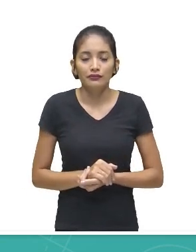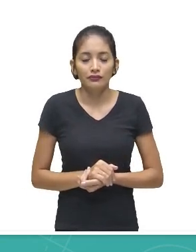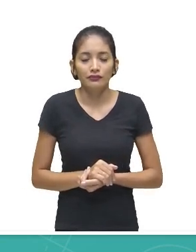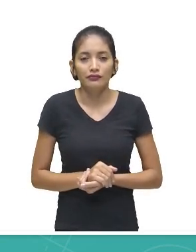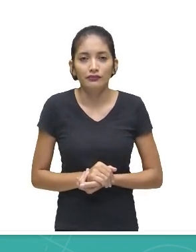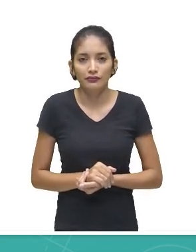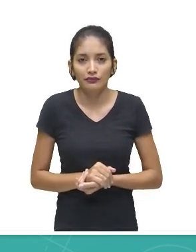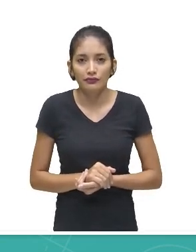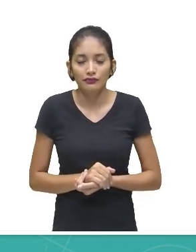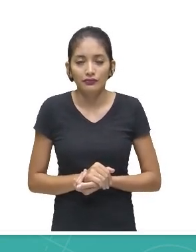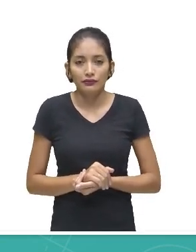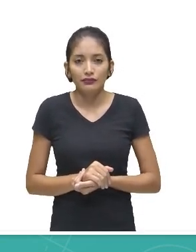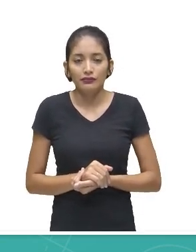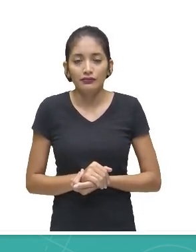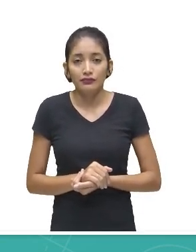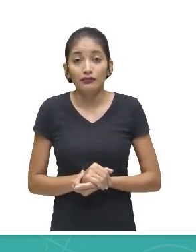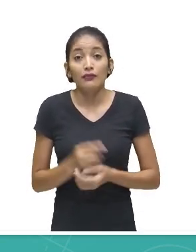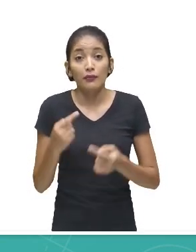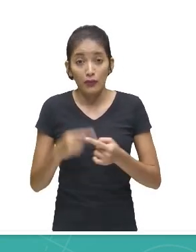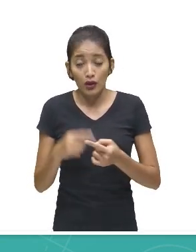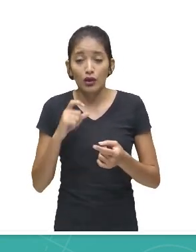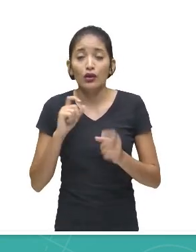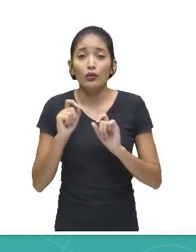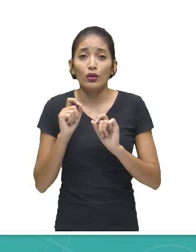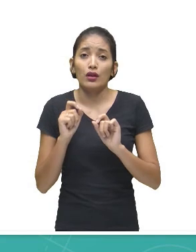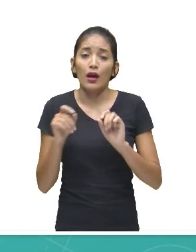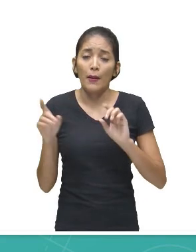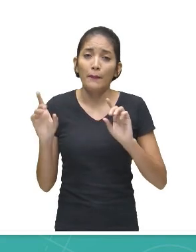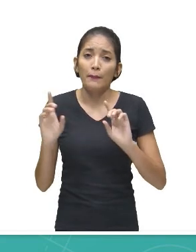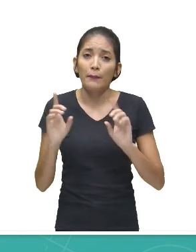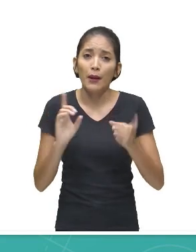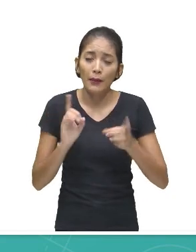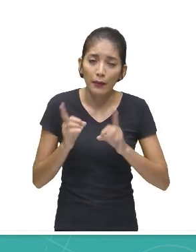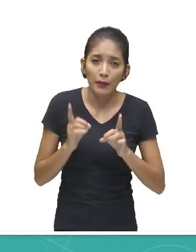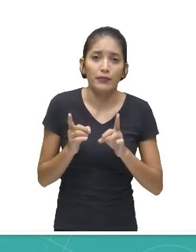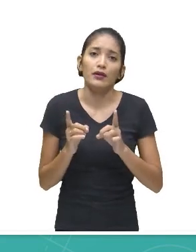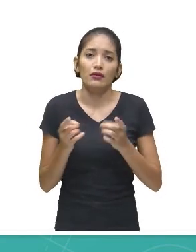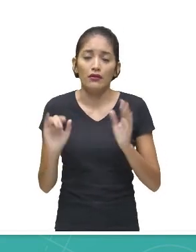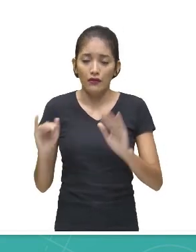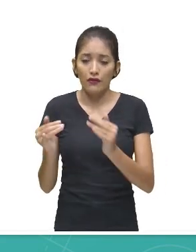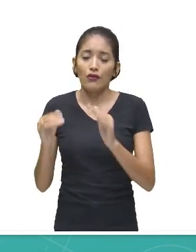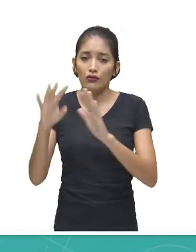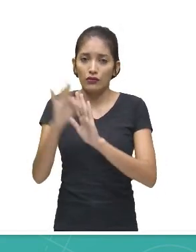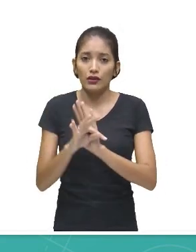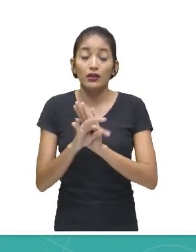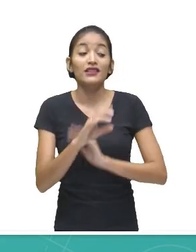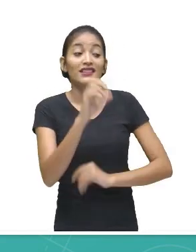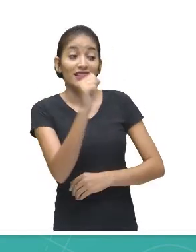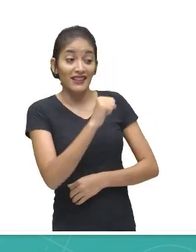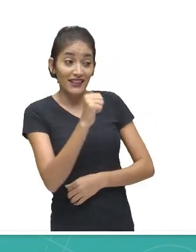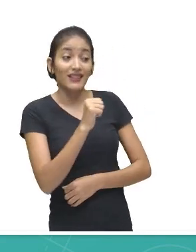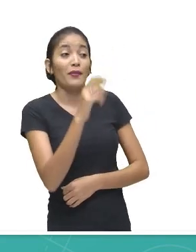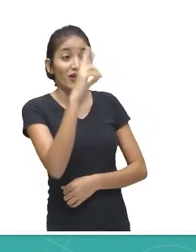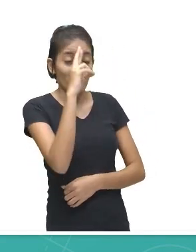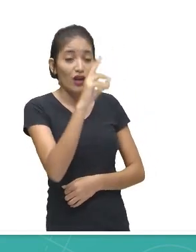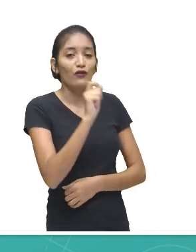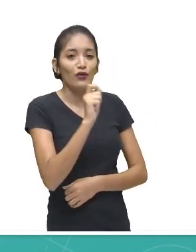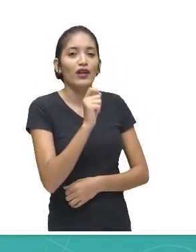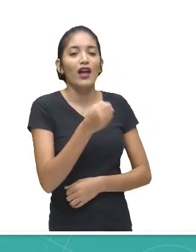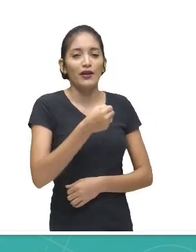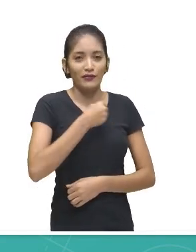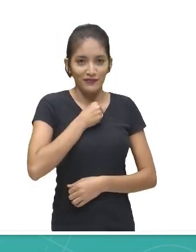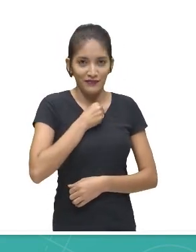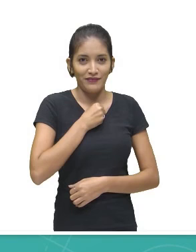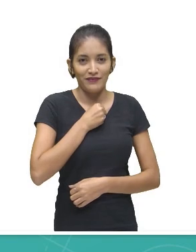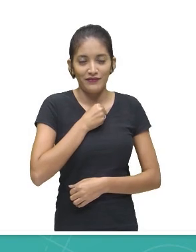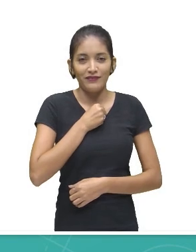Observe que tudo tem travessão. Por quê? Porque é discurso direto, está falando direto ao texto. Sim, meu patrão é o Silvio Santos. Então, sim, é a